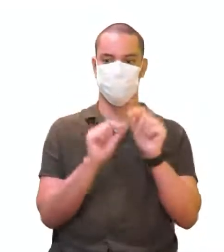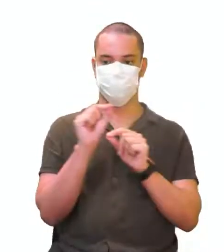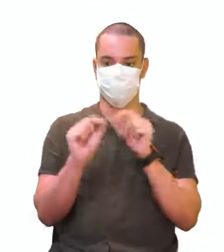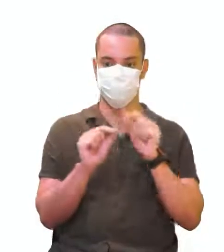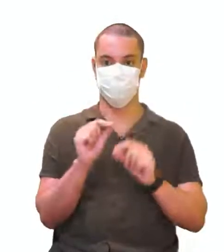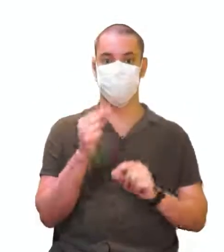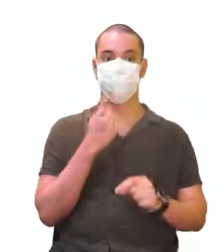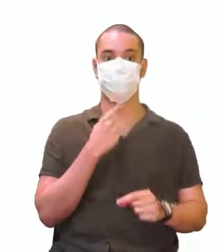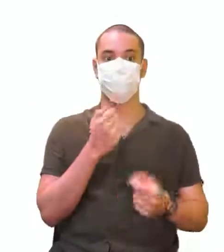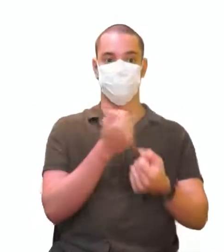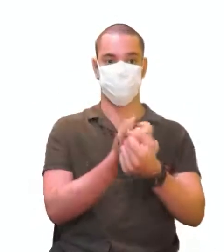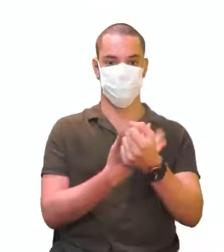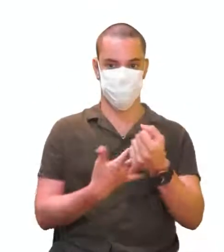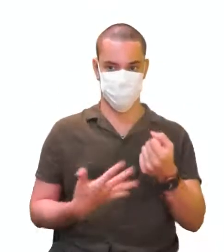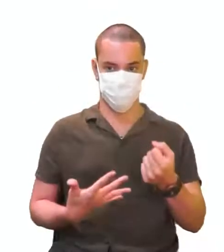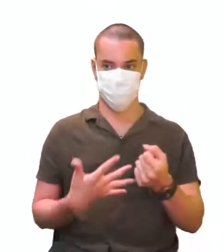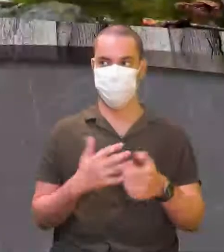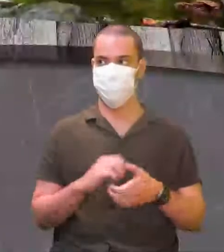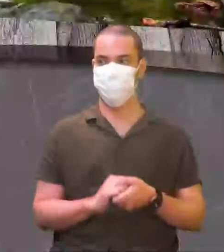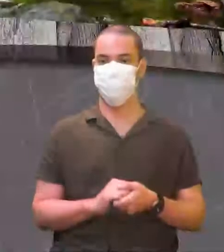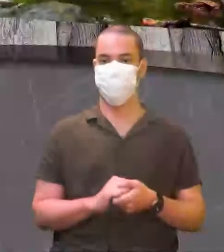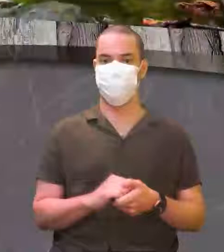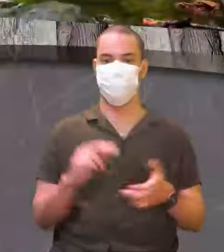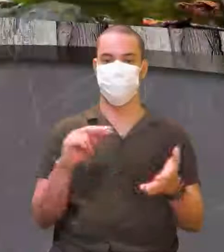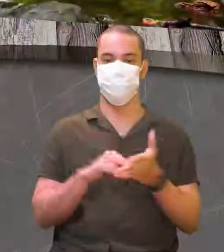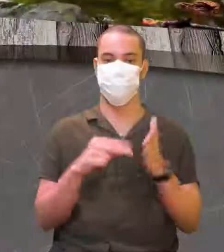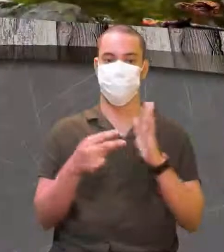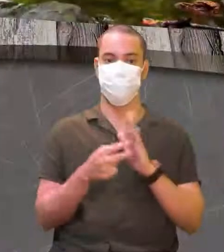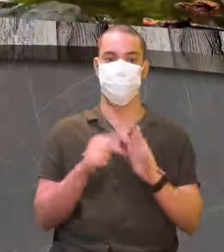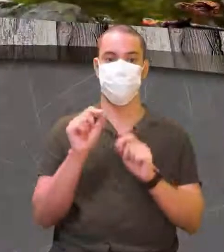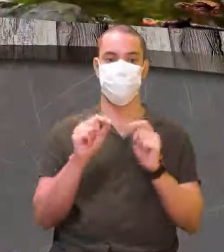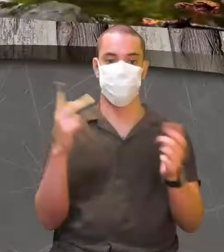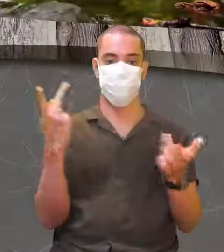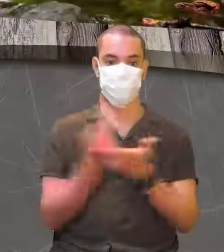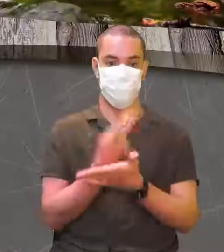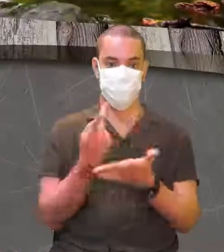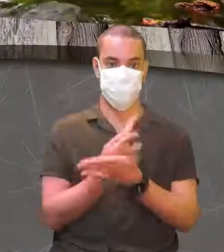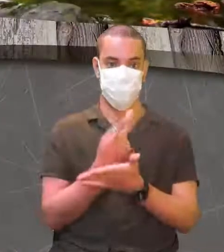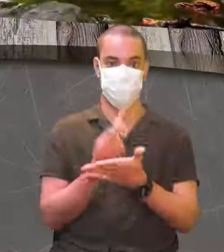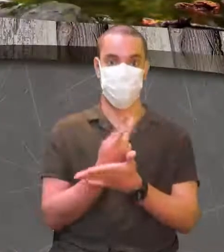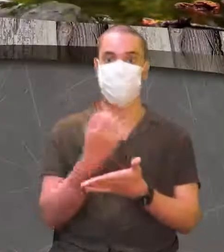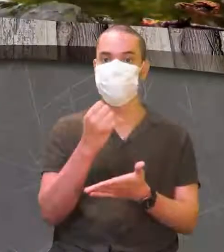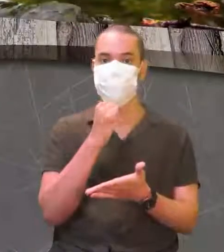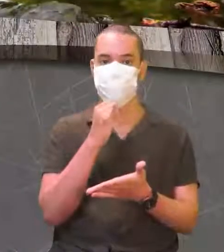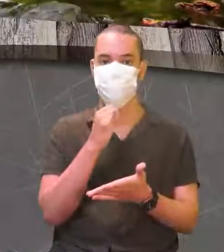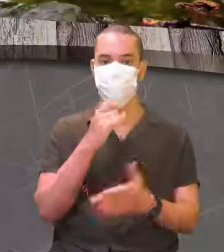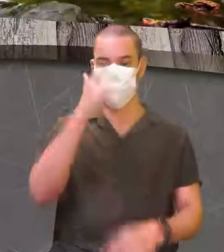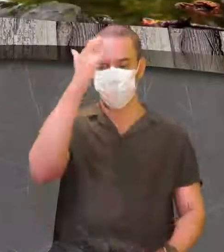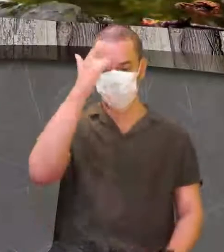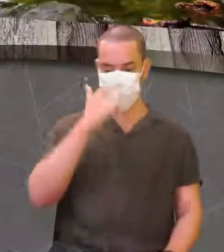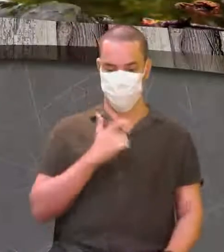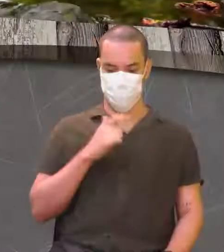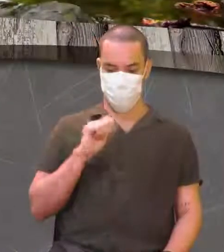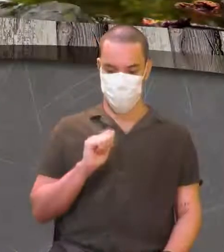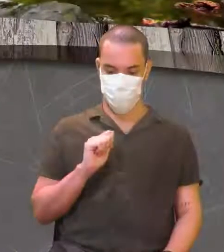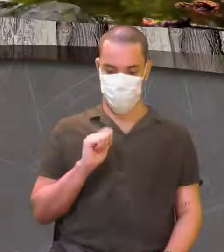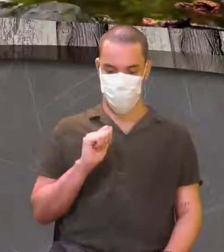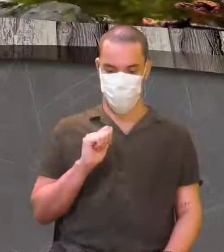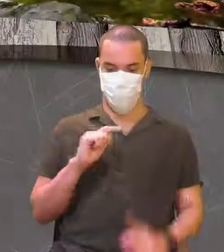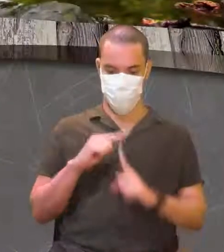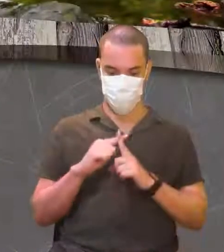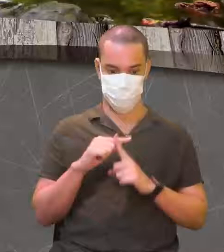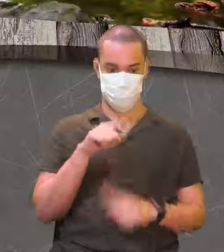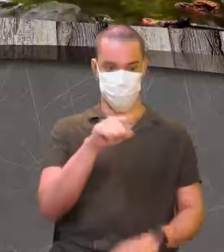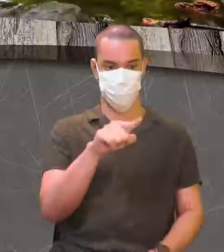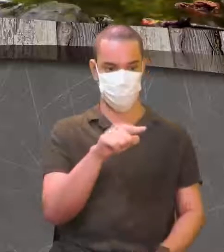O sangue, pessoal, olha aqui pra gente. O sangue errado na pessoa, enfim, a pessoa recebendo um sangue que não é o